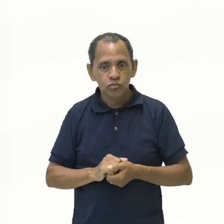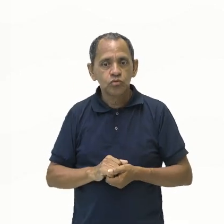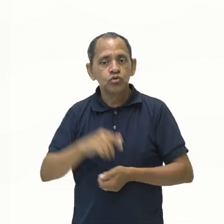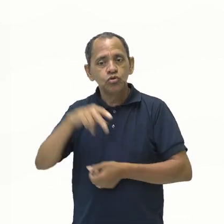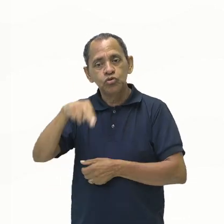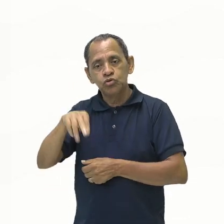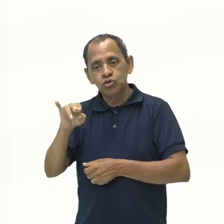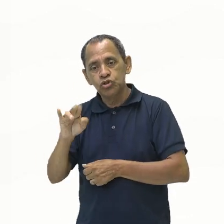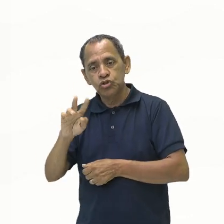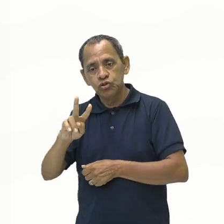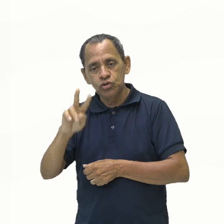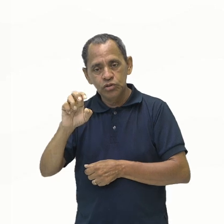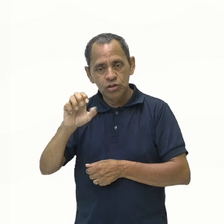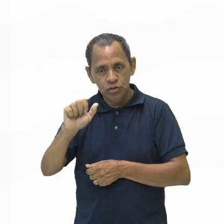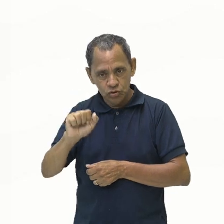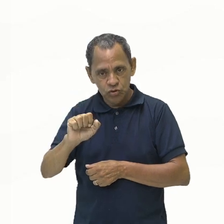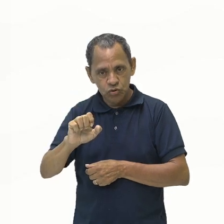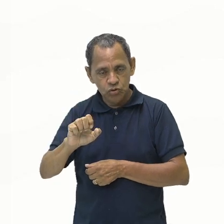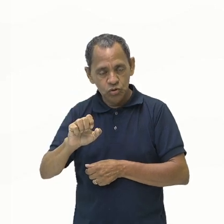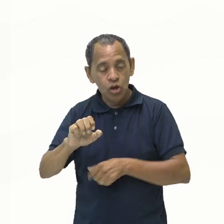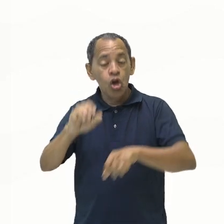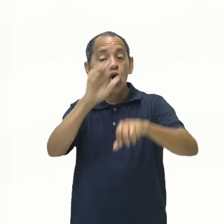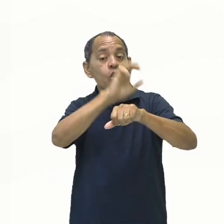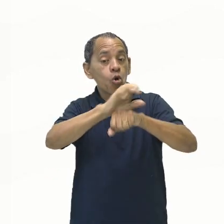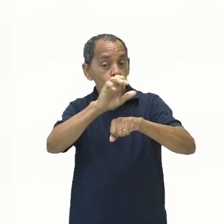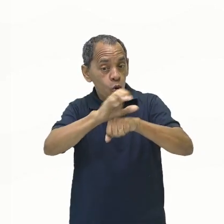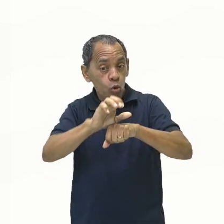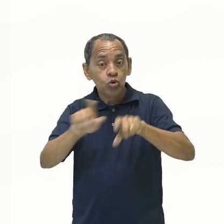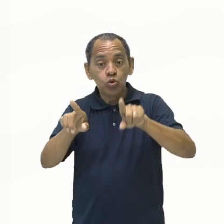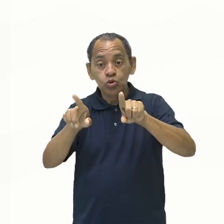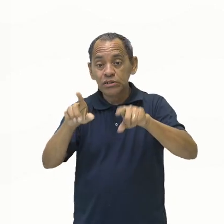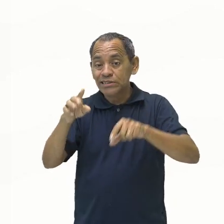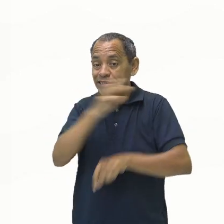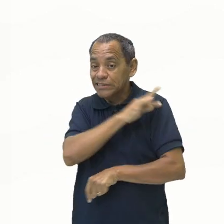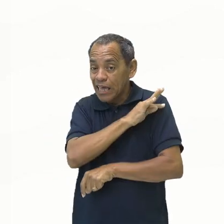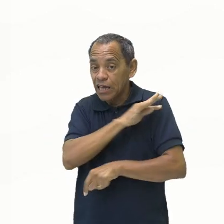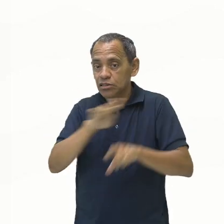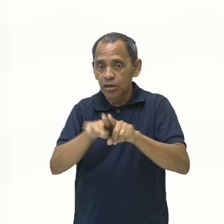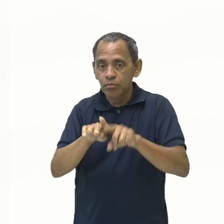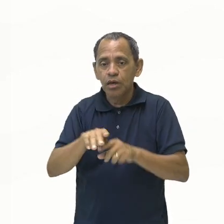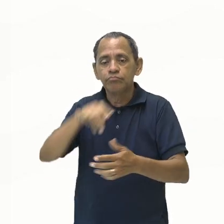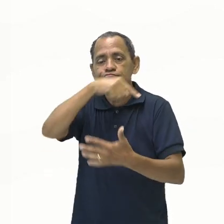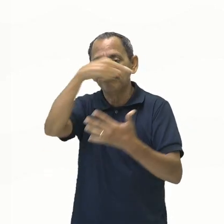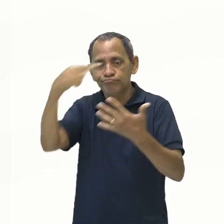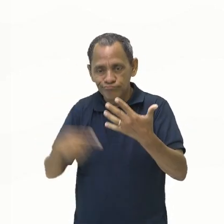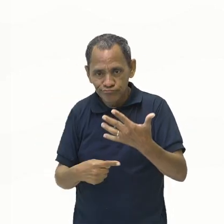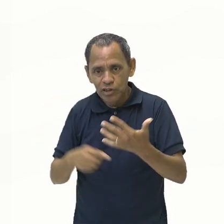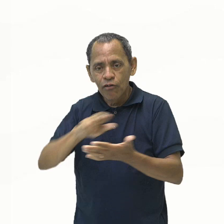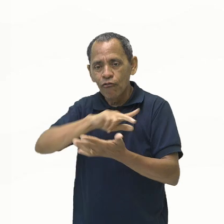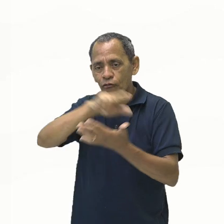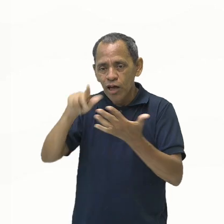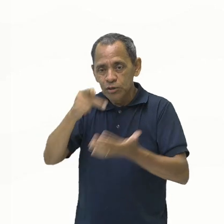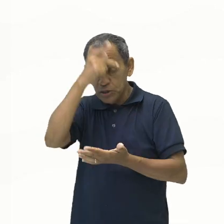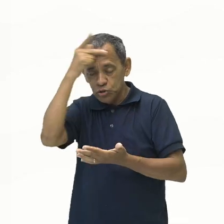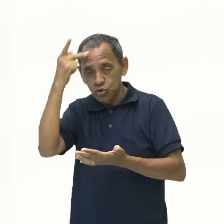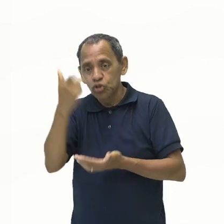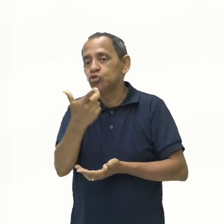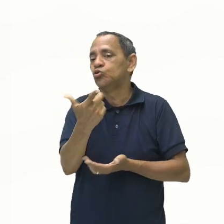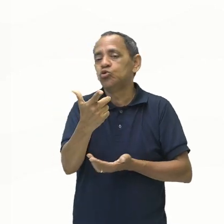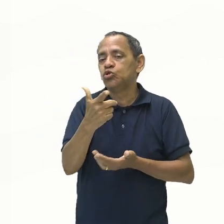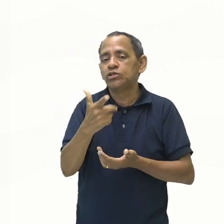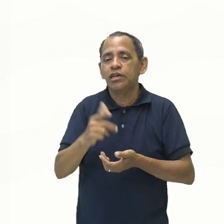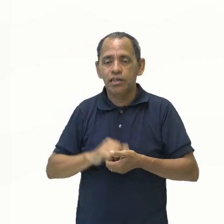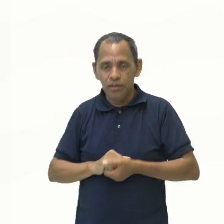exigem cursos técnicos que, infelizmente, por conta das questões sociais, muitas pessoas acabam não tendo